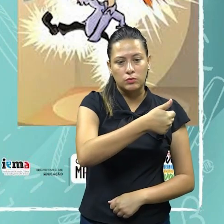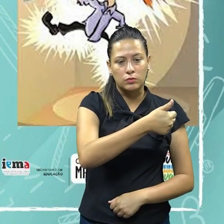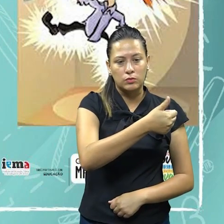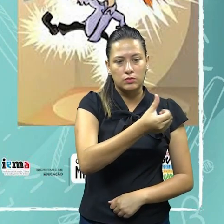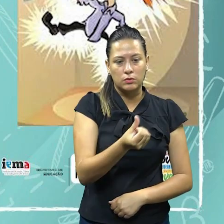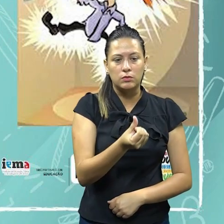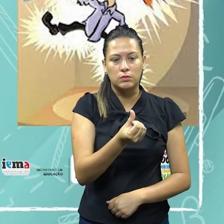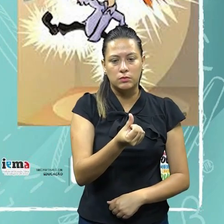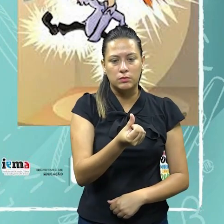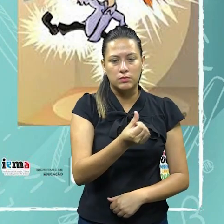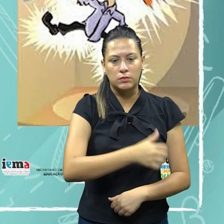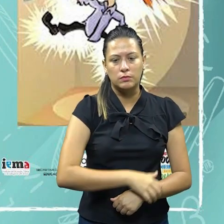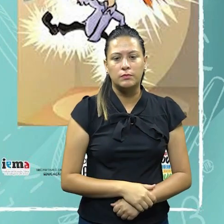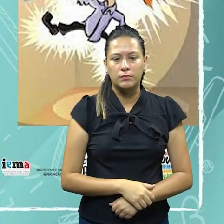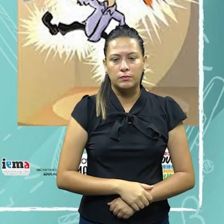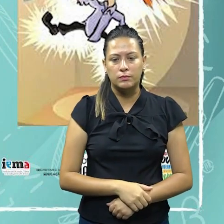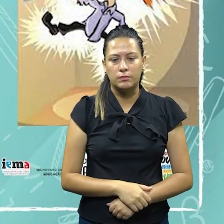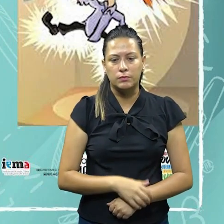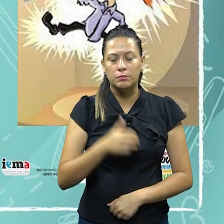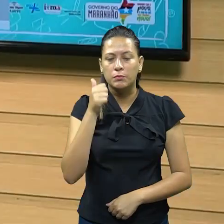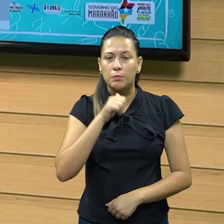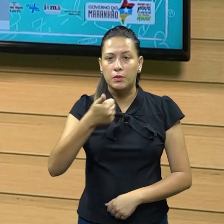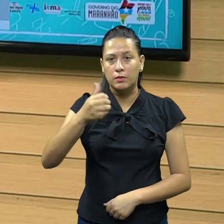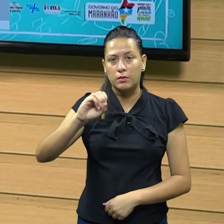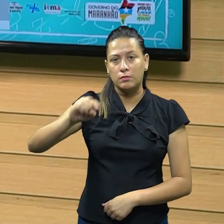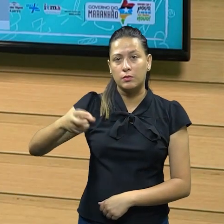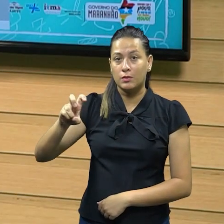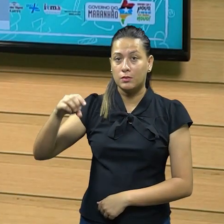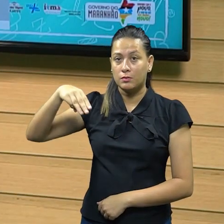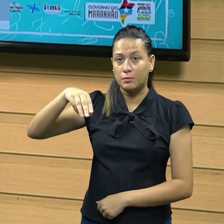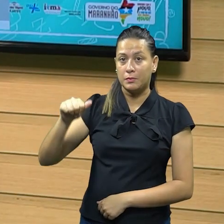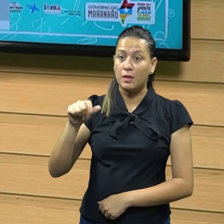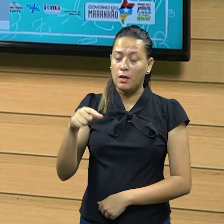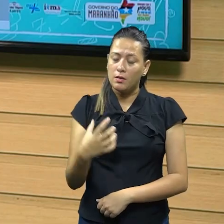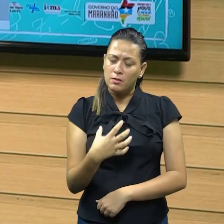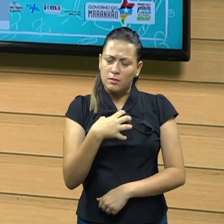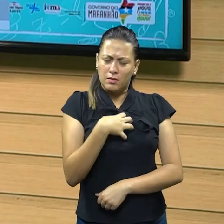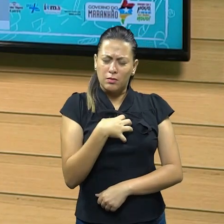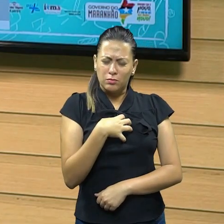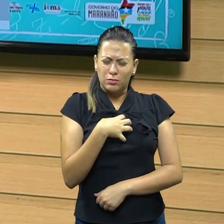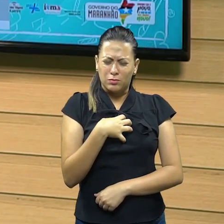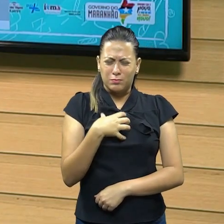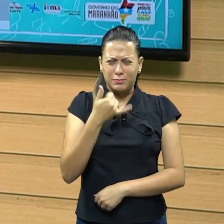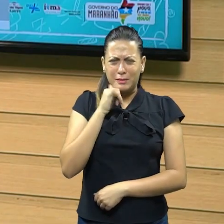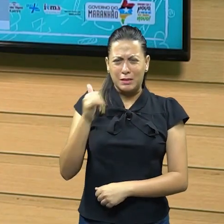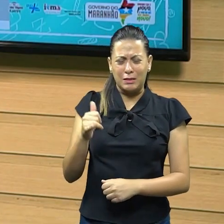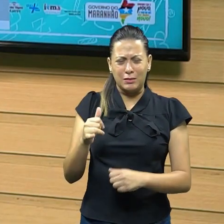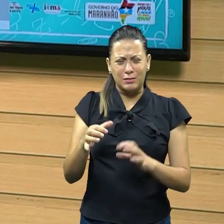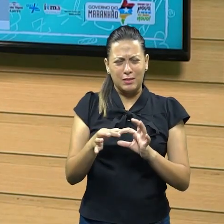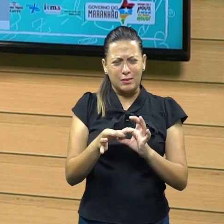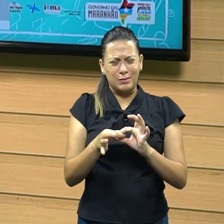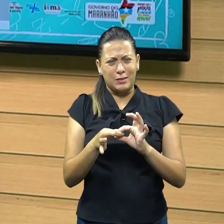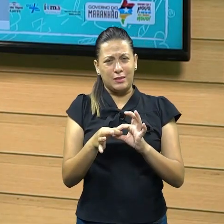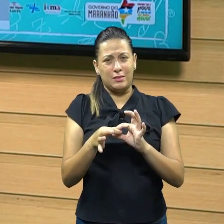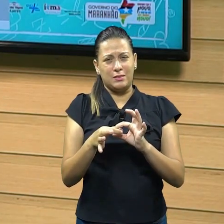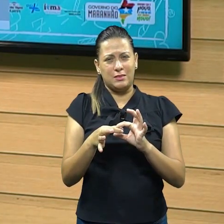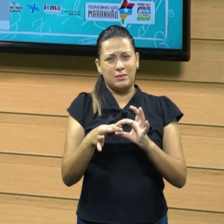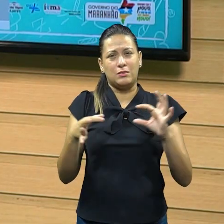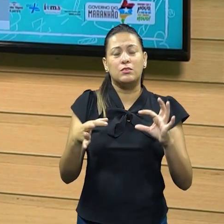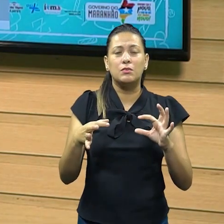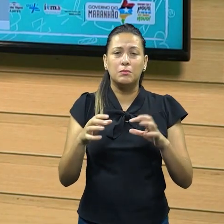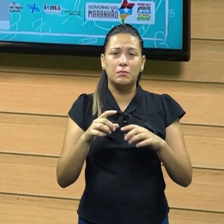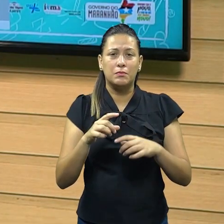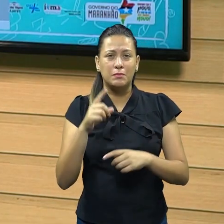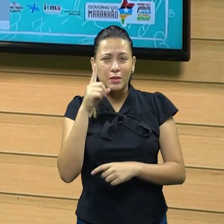mulher 10,5 mA. Aqui a pessoa sente o choque, ela ainda consegue soltar, mas é o limite